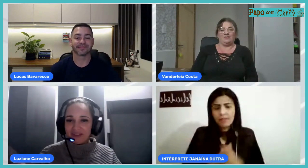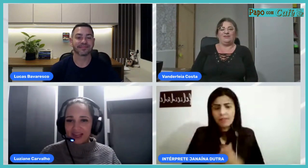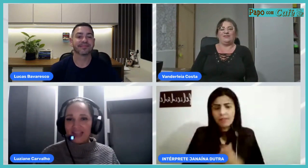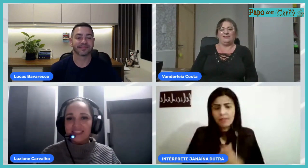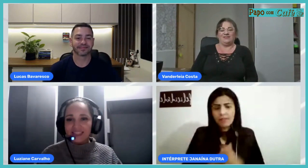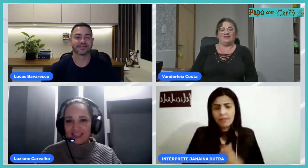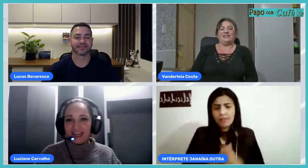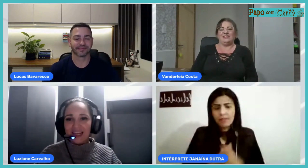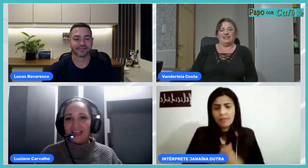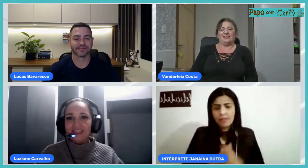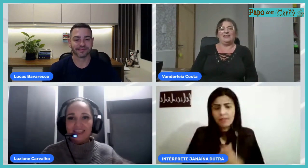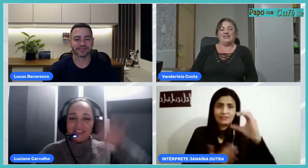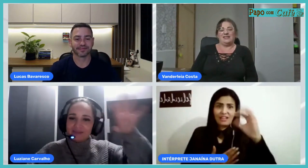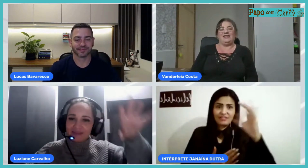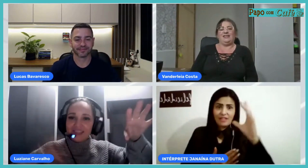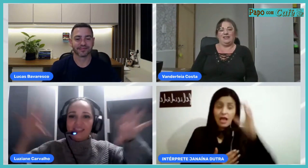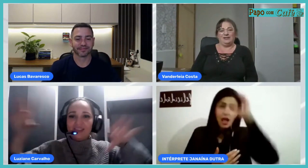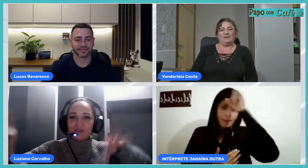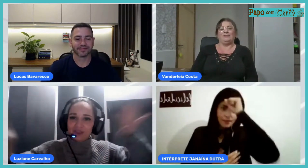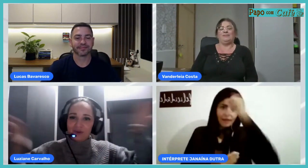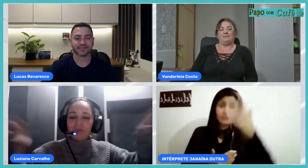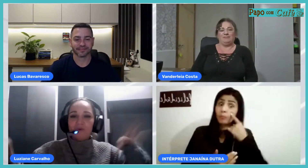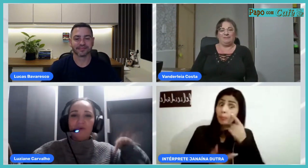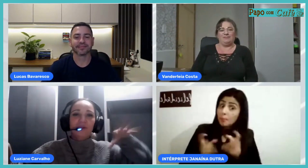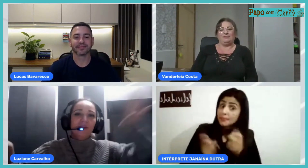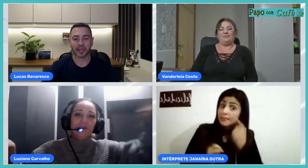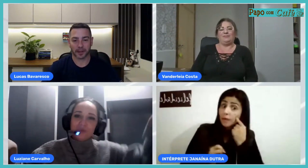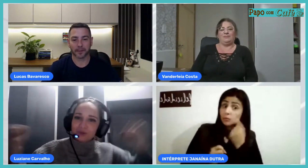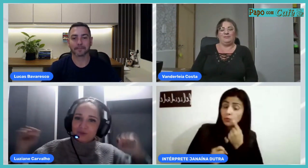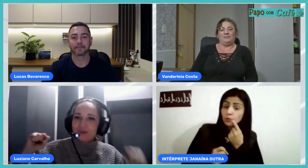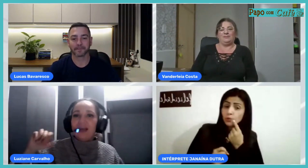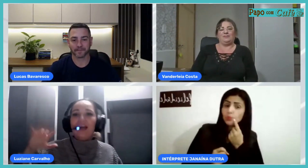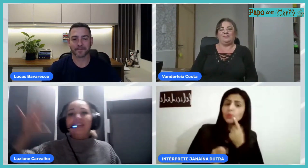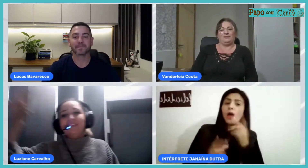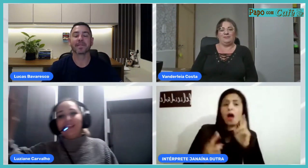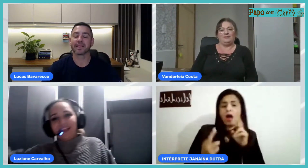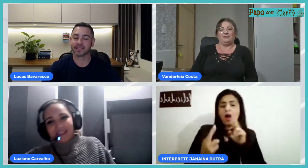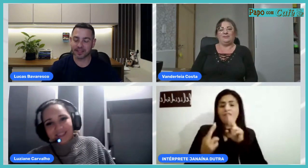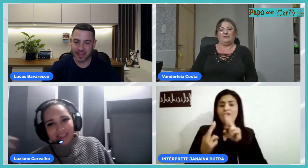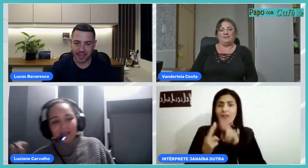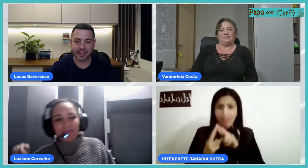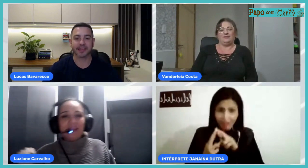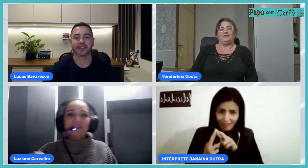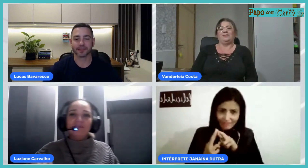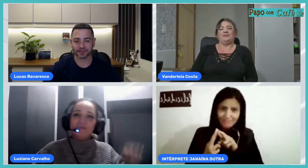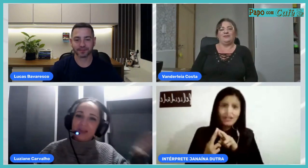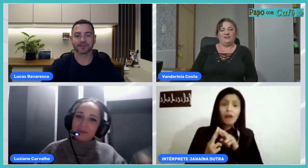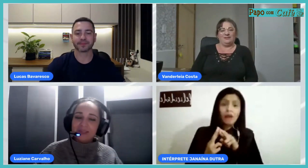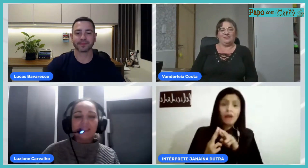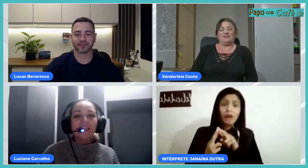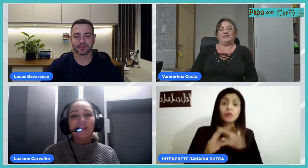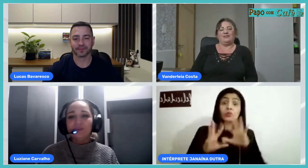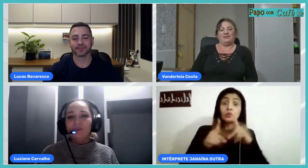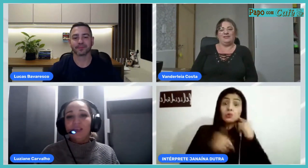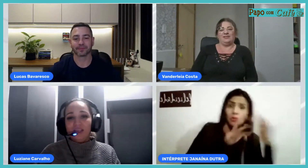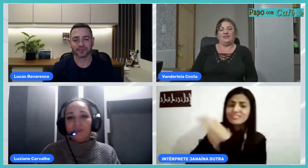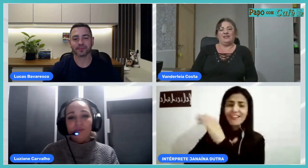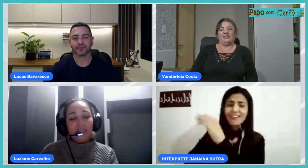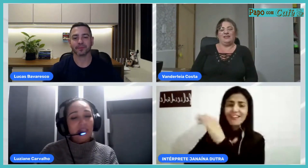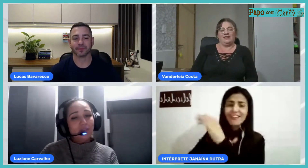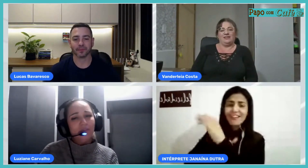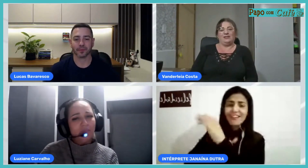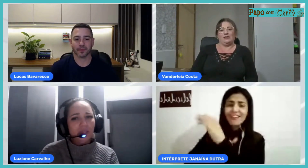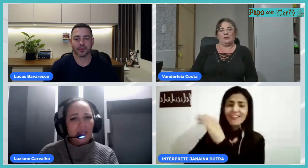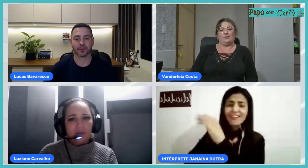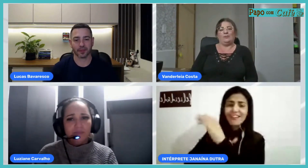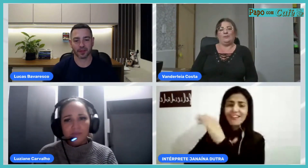uma referência, né? E assim vai indo, daqui a um pouco o outro vai, né? Esse aqui também vai aprendendo.